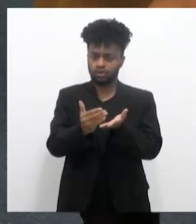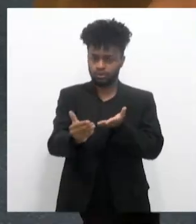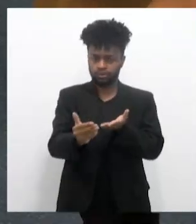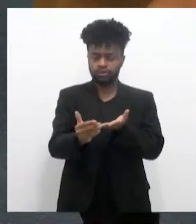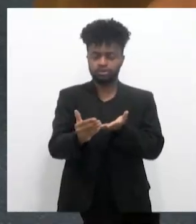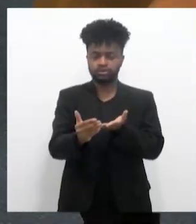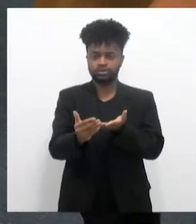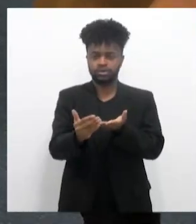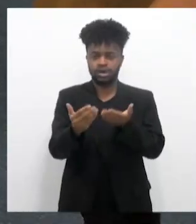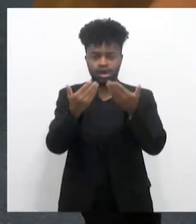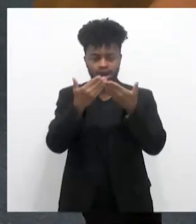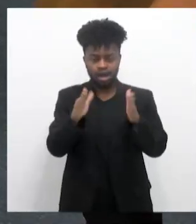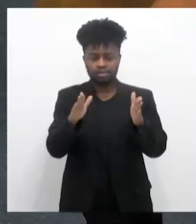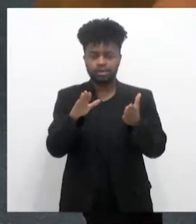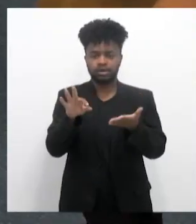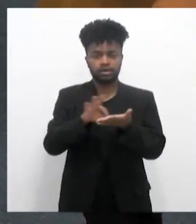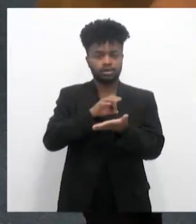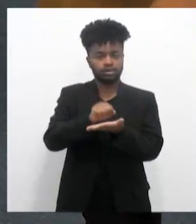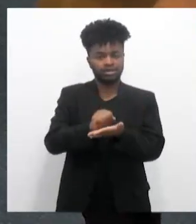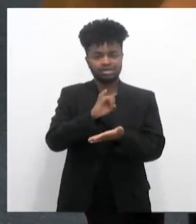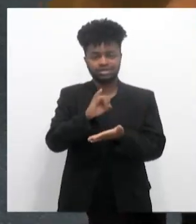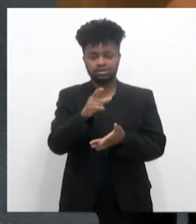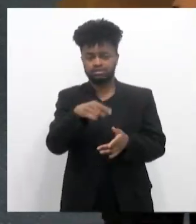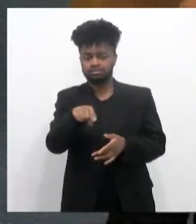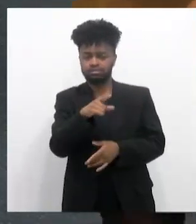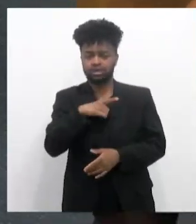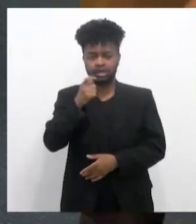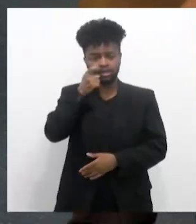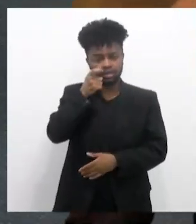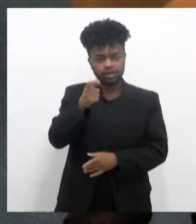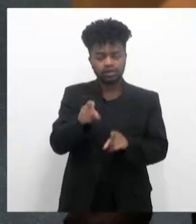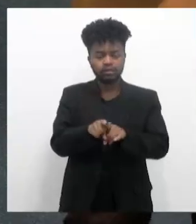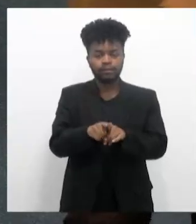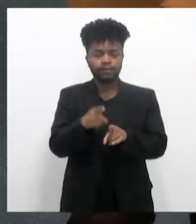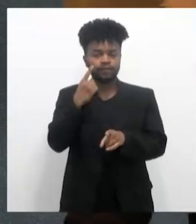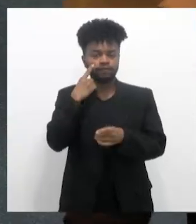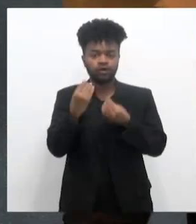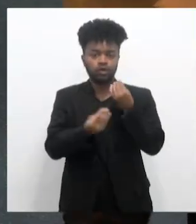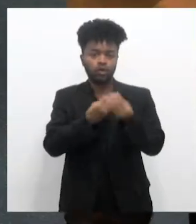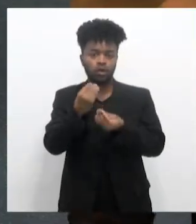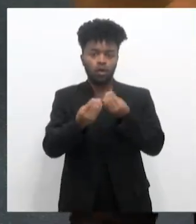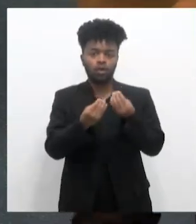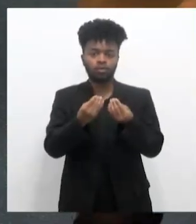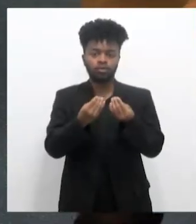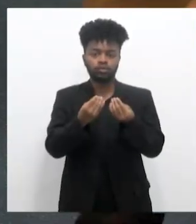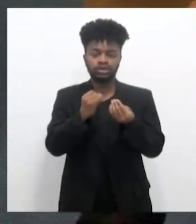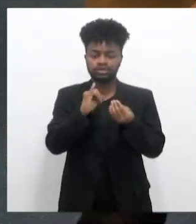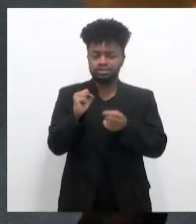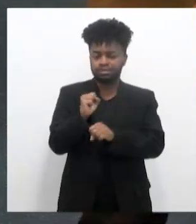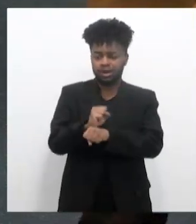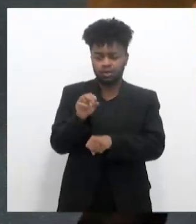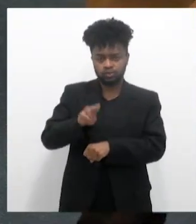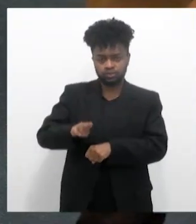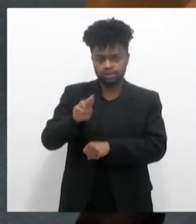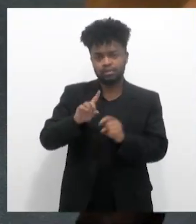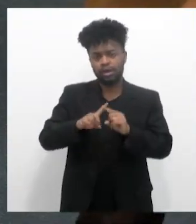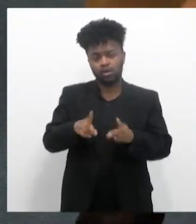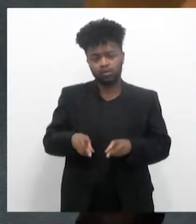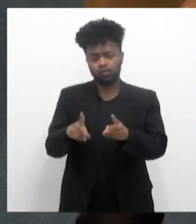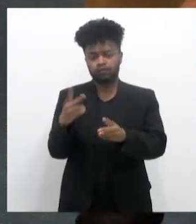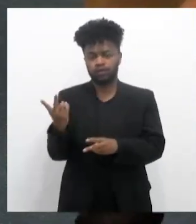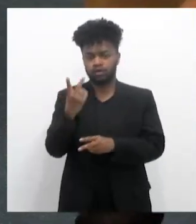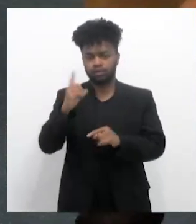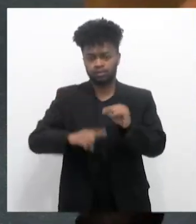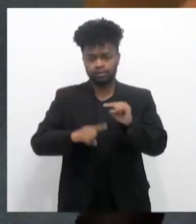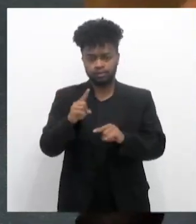a abrir o cadastro para os interessados e ver como seria uma inutilização que mantém o valor do